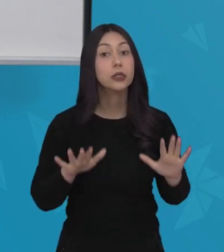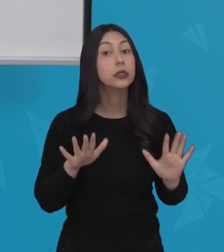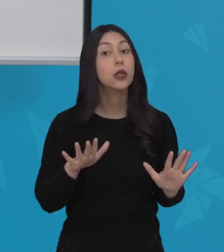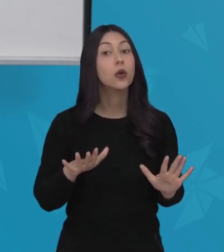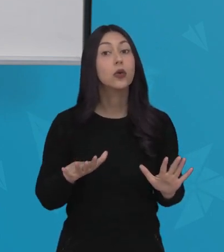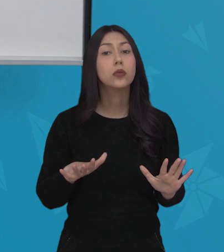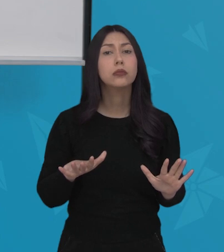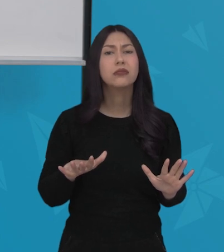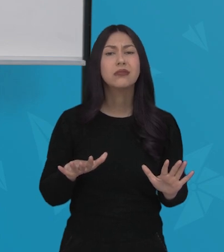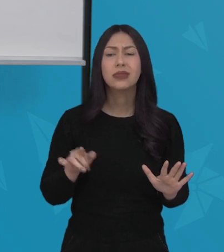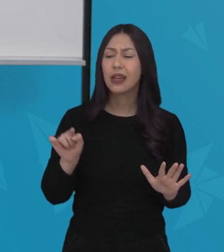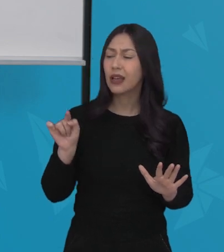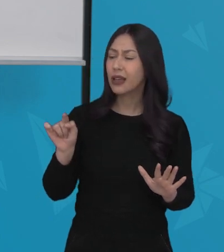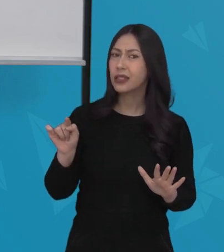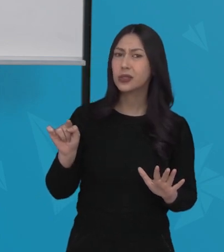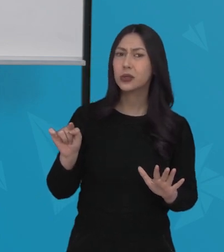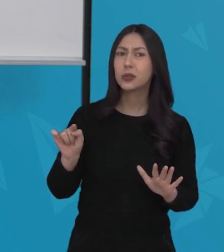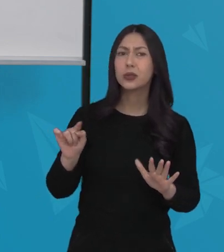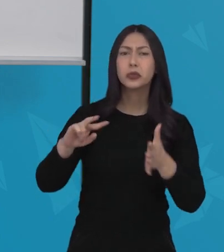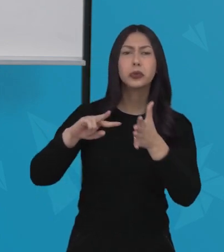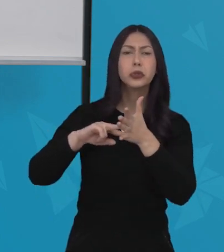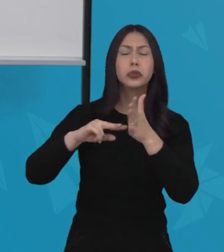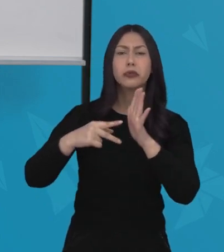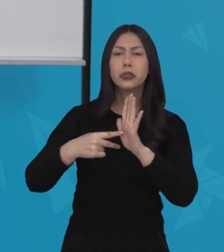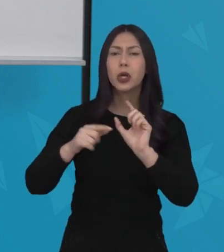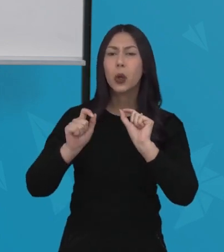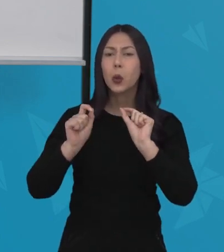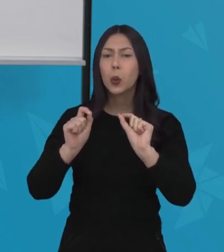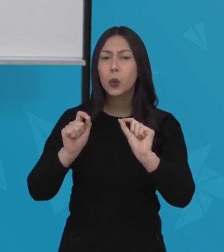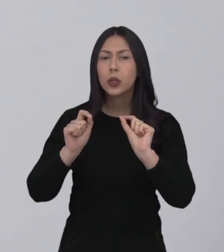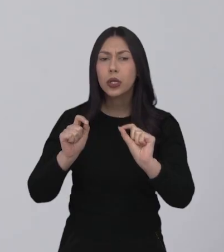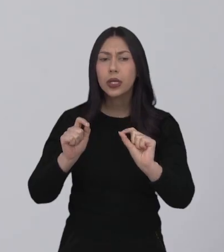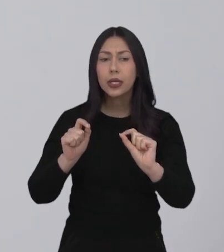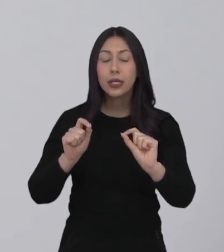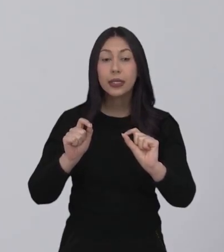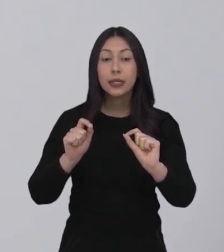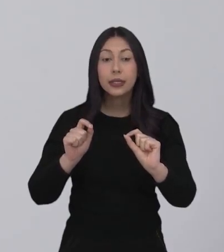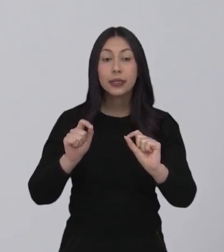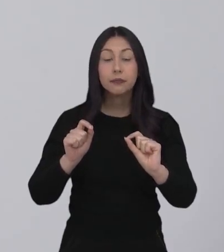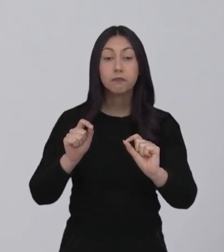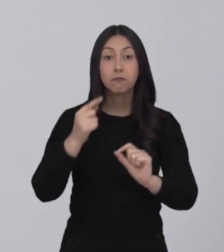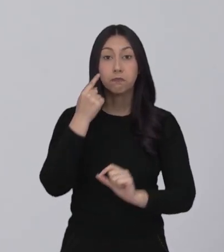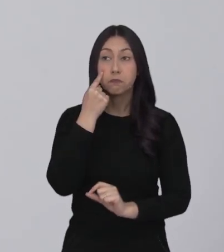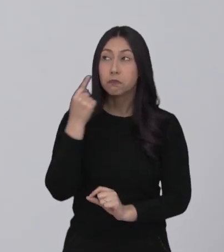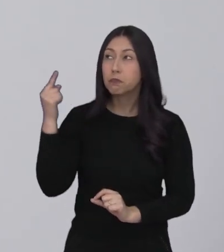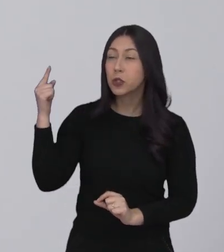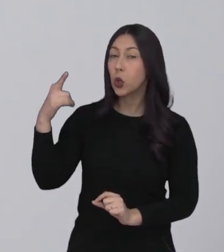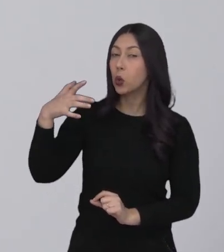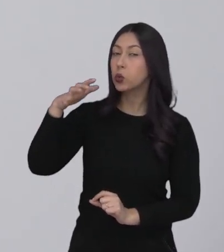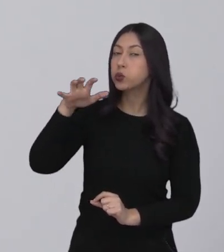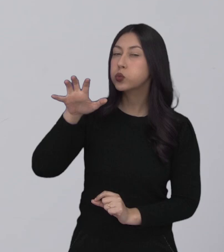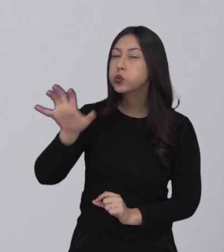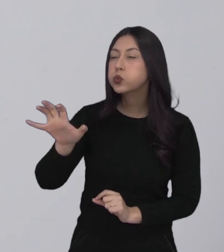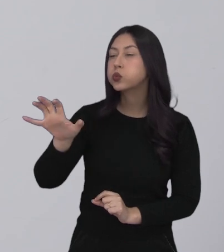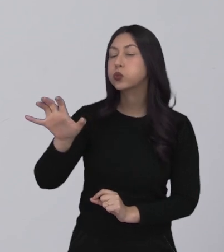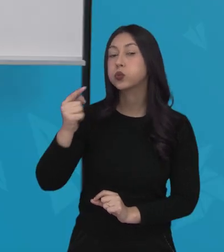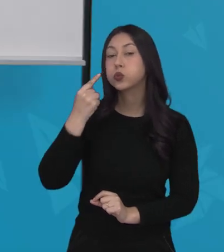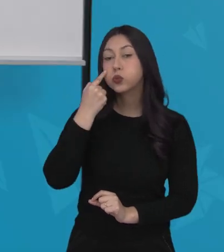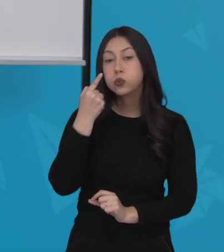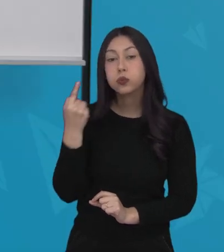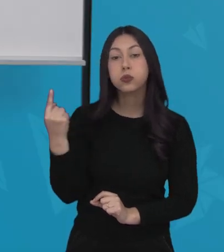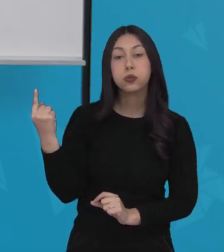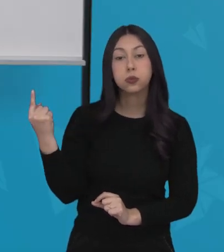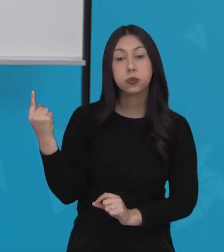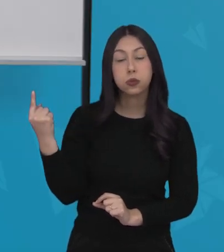o que é uma potência de base 10? É um número que vai ter o seguinte formato. A forma de uma potência da